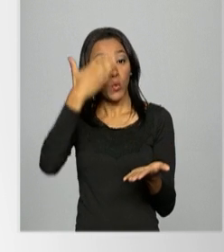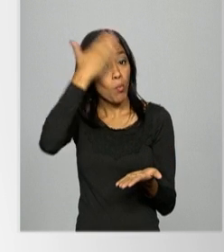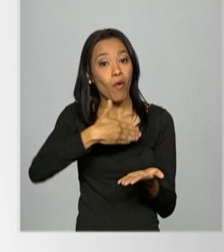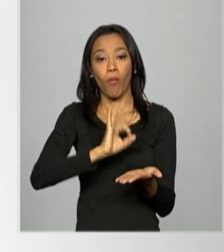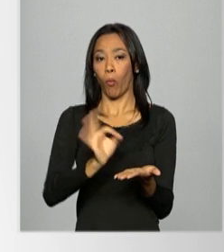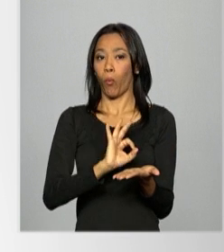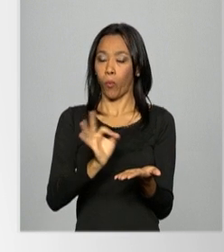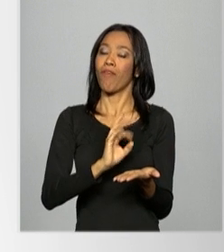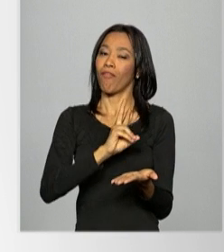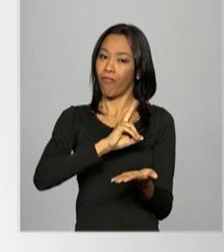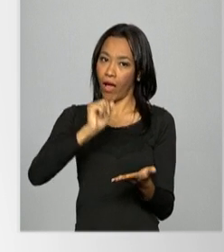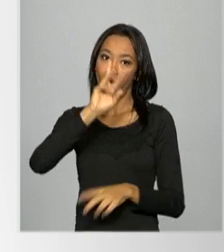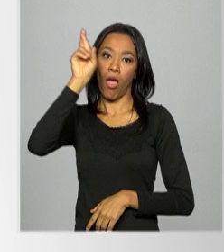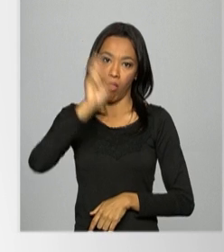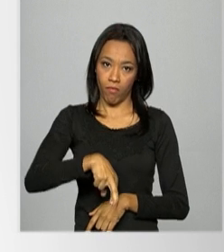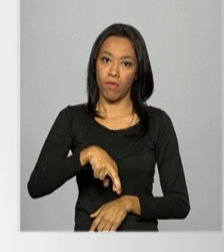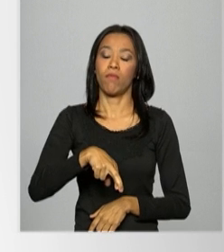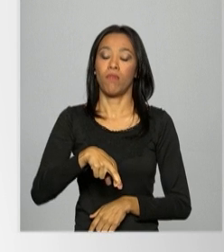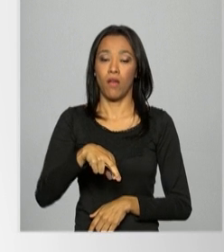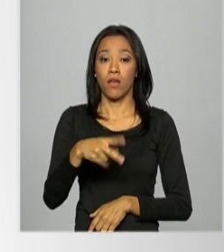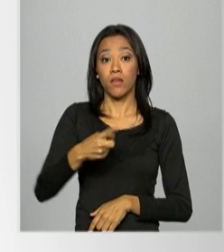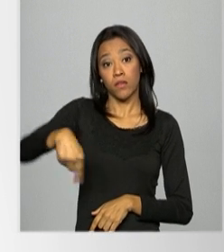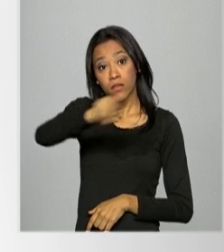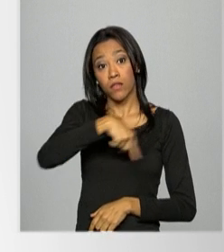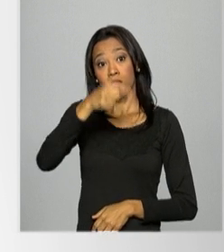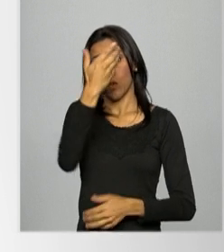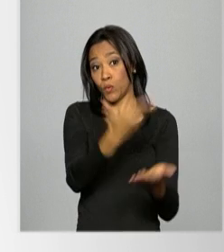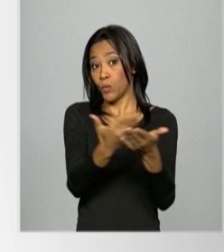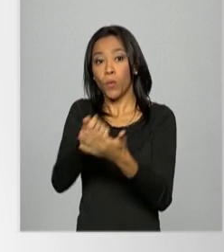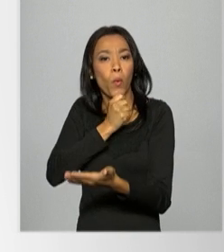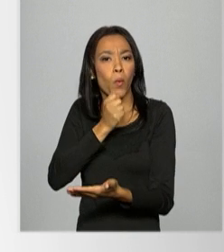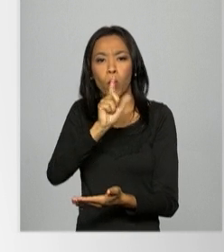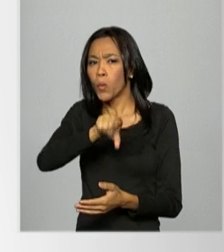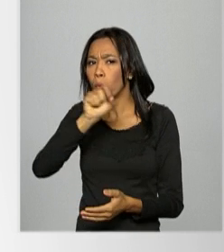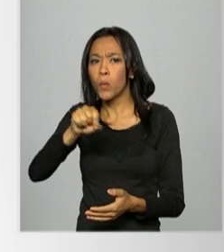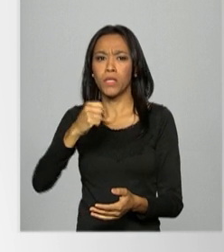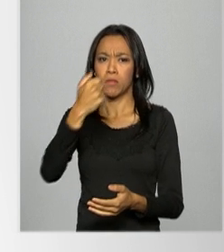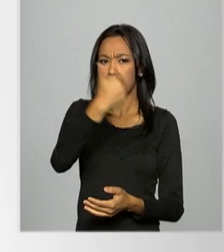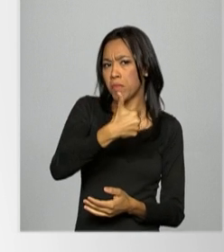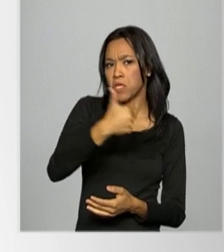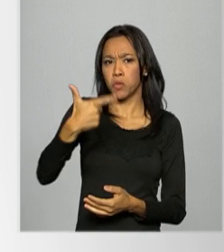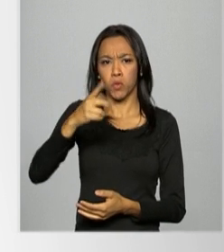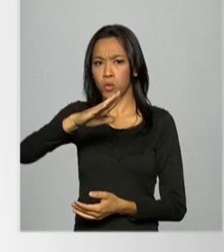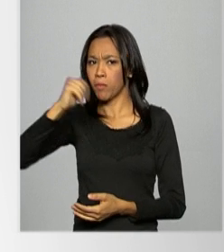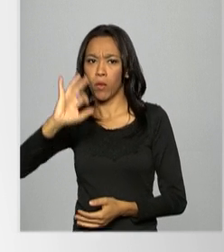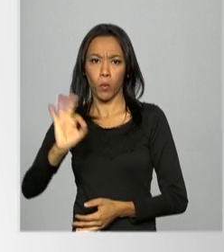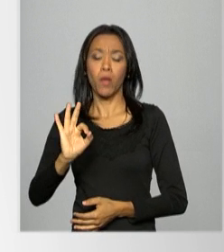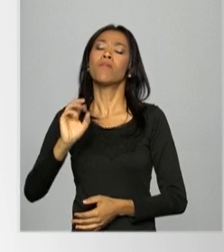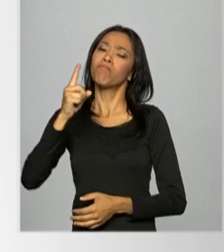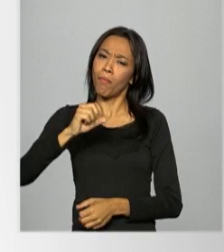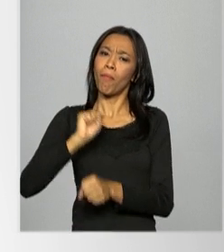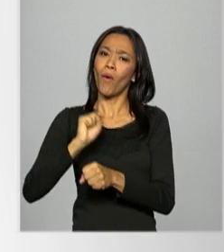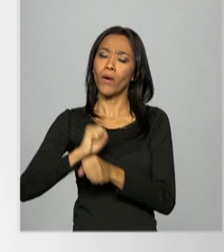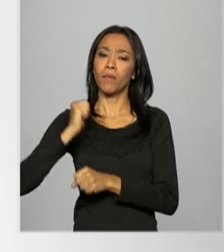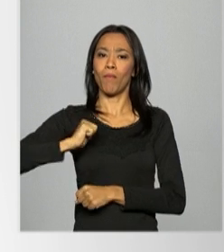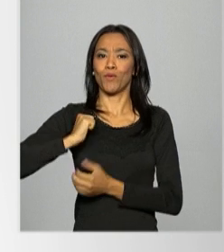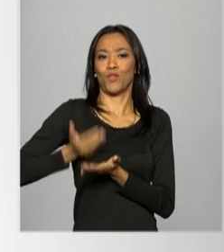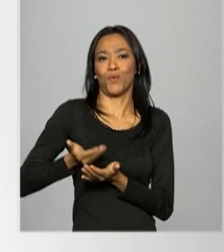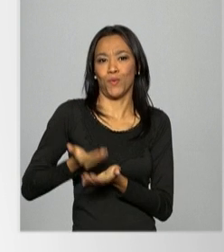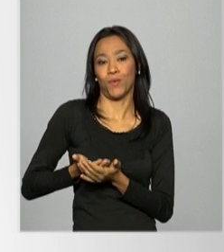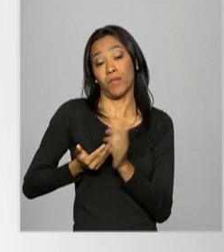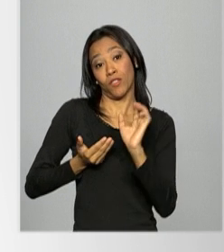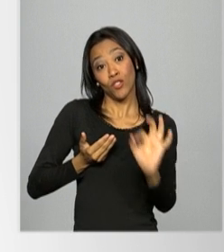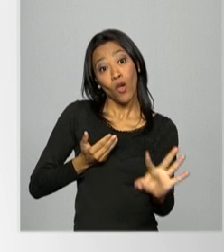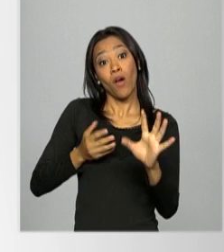comprovação resultará em reprovação. Os estudantes não selecionados em nenhuma das duas chamadas ainda podem concorrer a bolsas. Basta